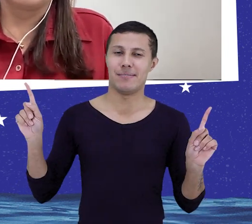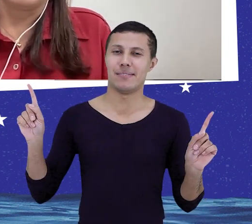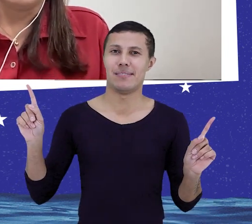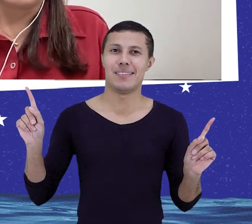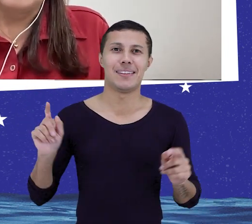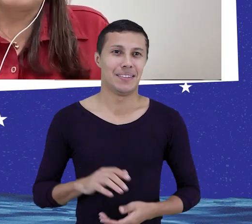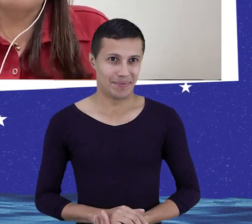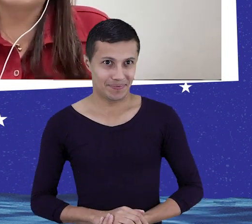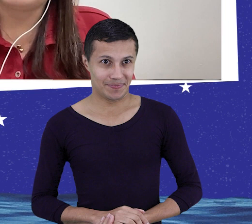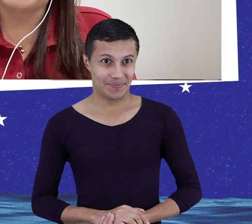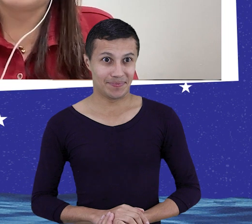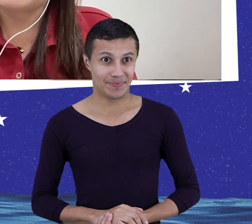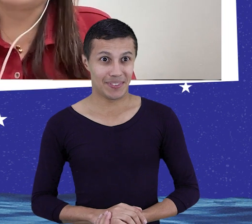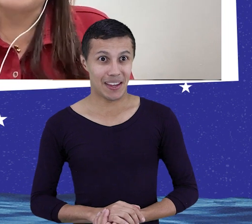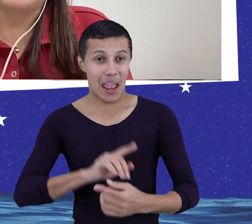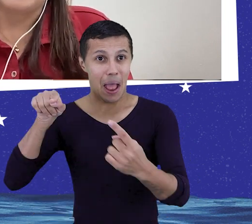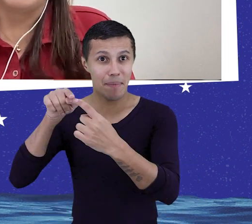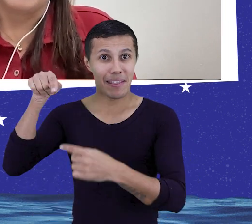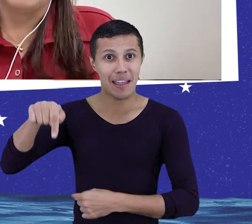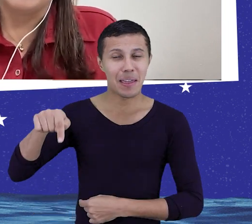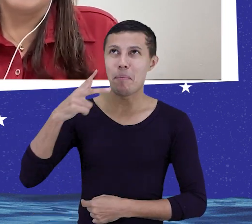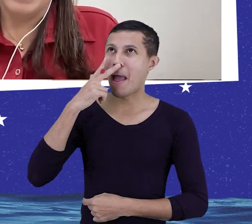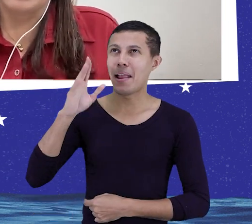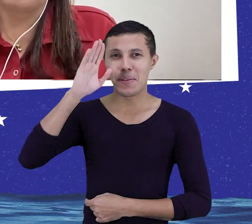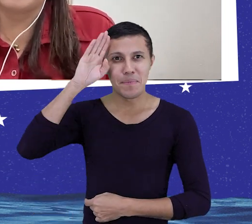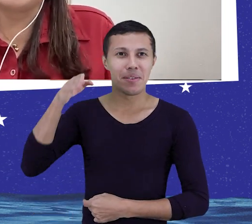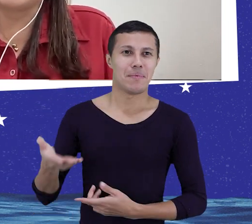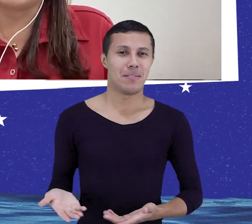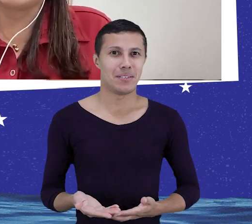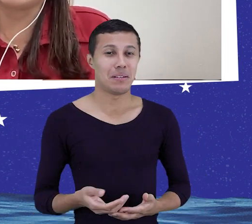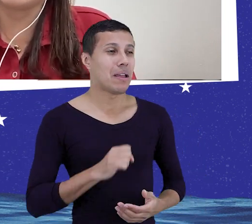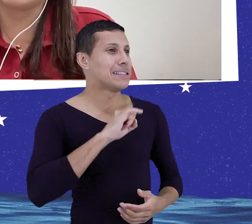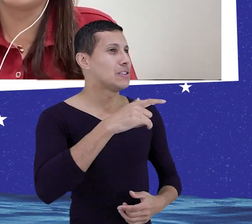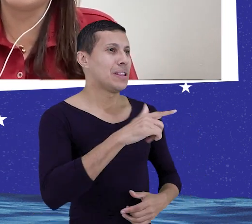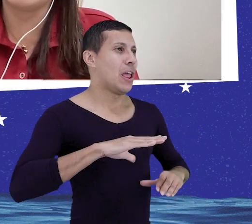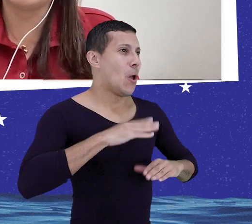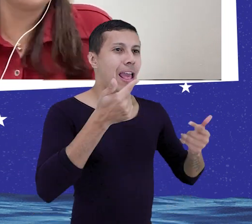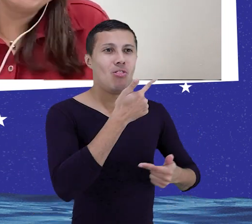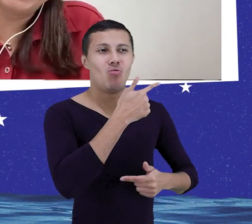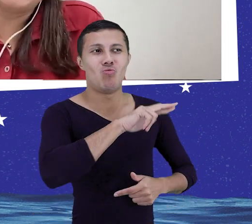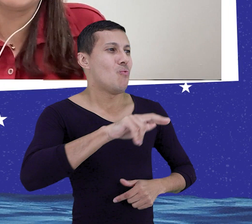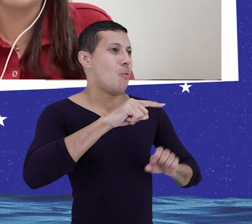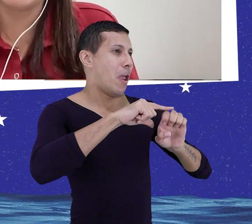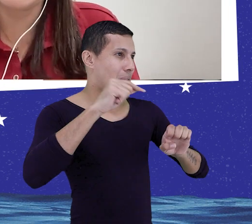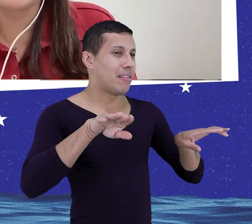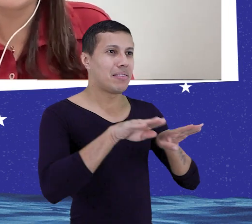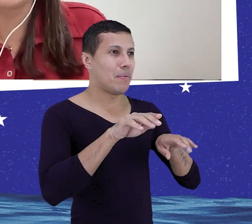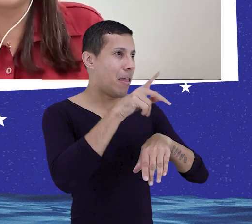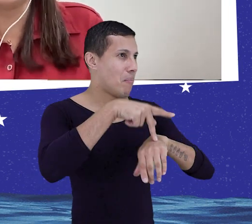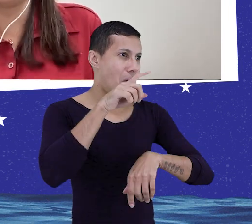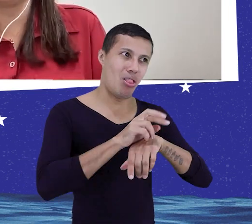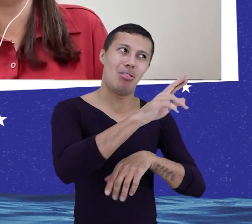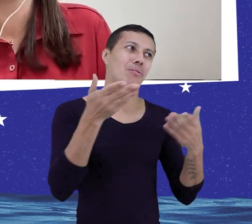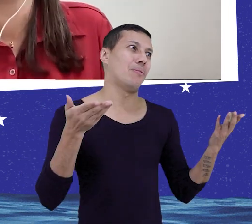nós... a meta na lua é essa. Mas se não for ousado, não é empreendedor e não é pós-doutora,